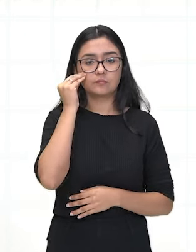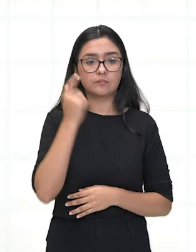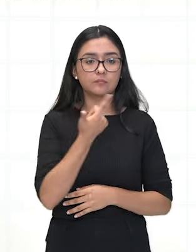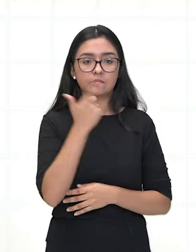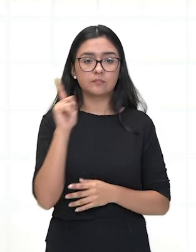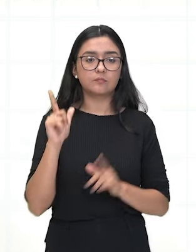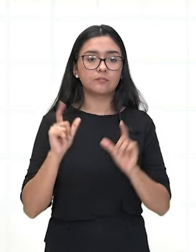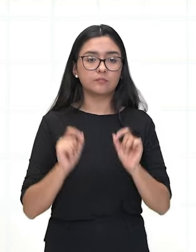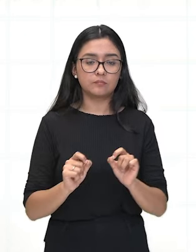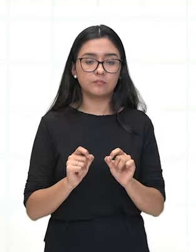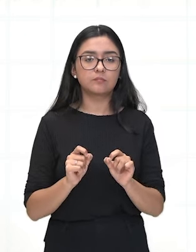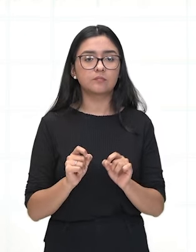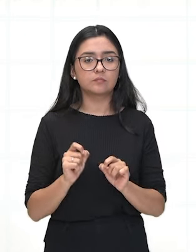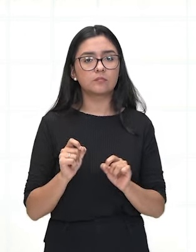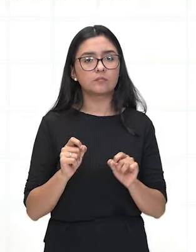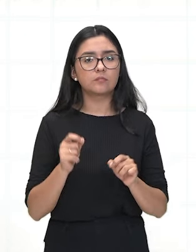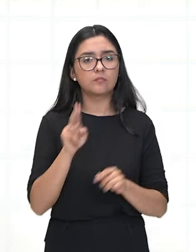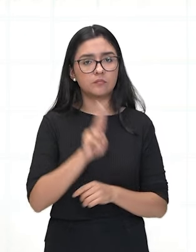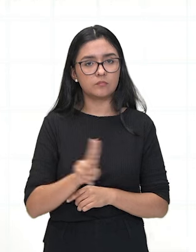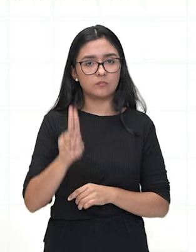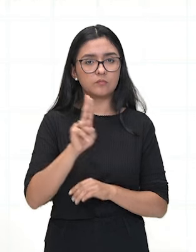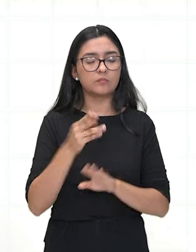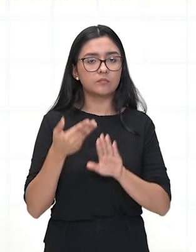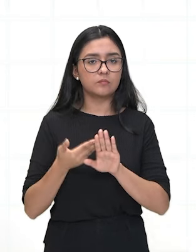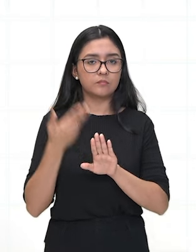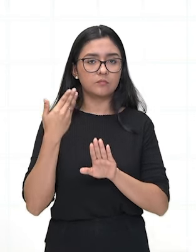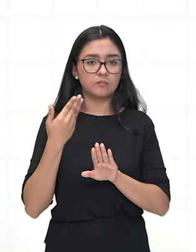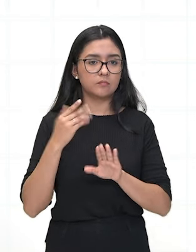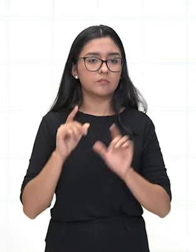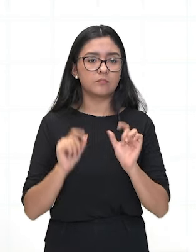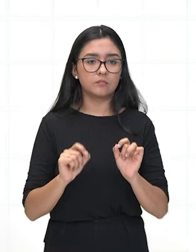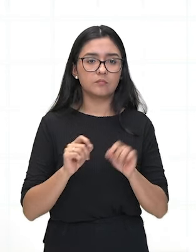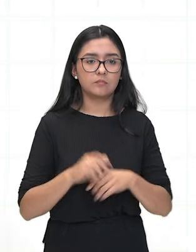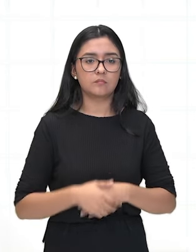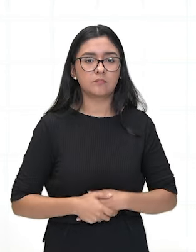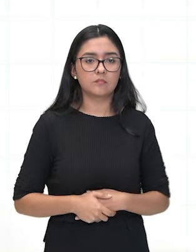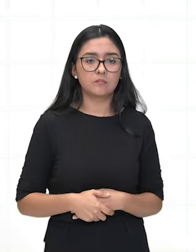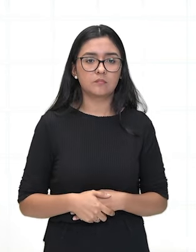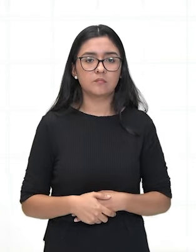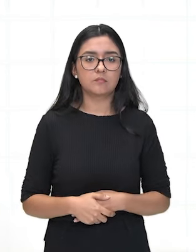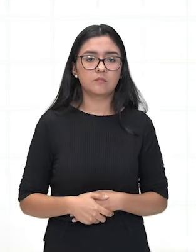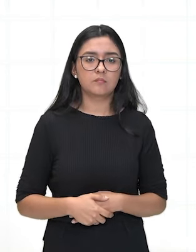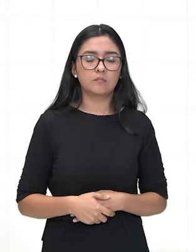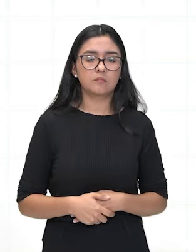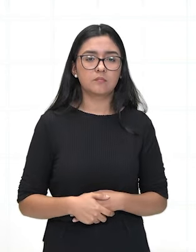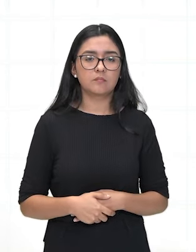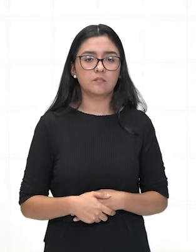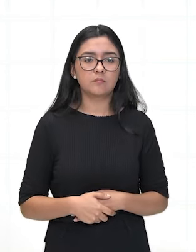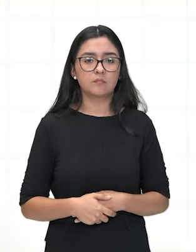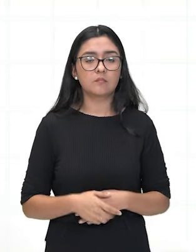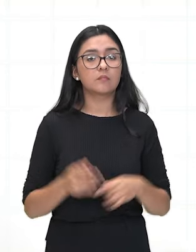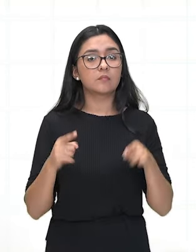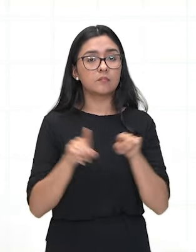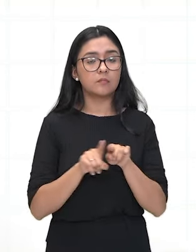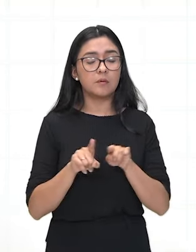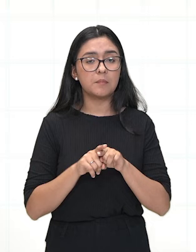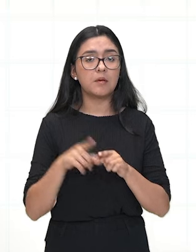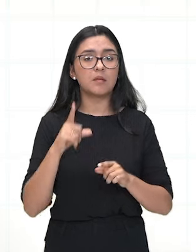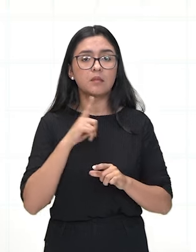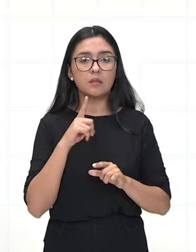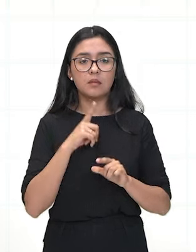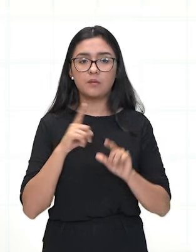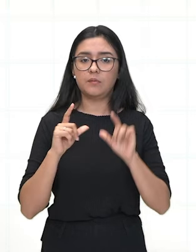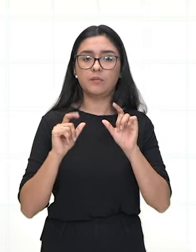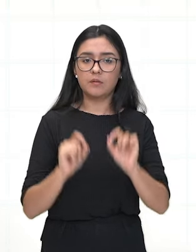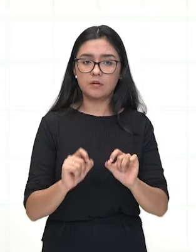outras expressões que a gente utiliza no passado vamos ver aqui junto comigo então além dessas nós temos aqui